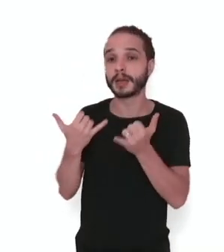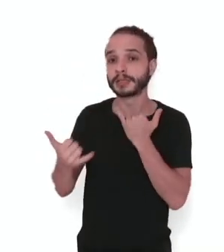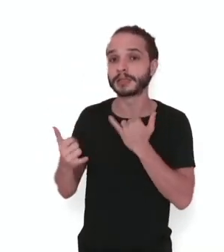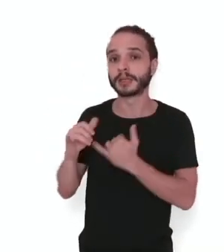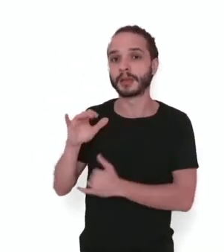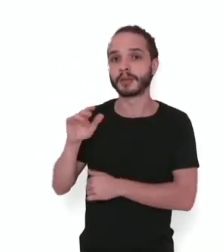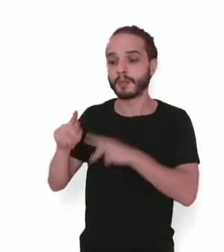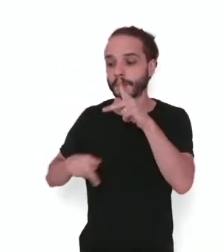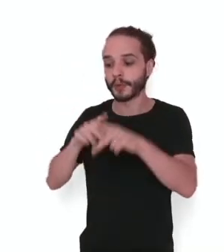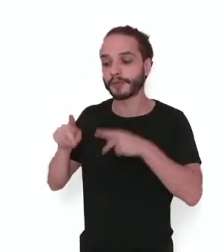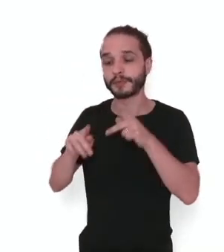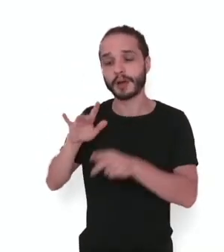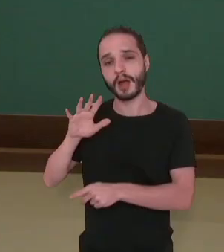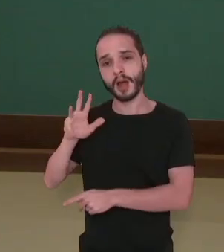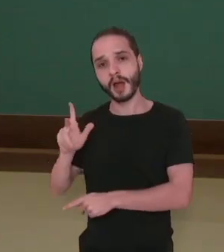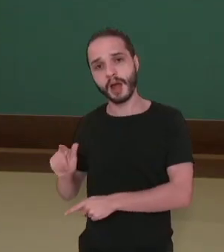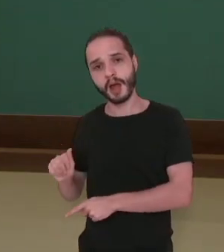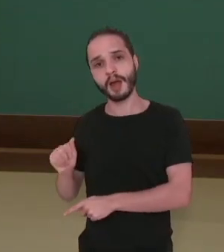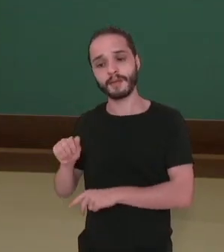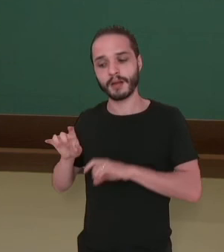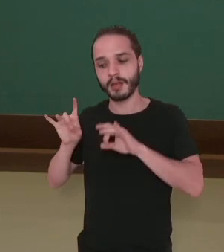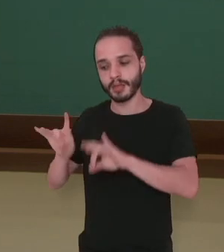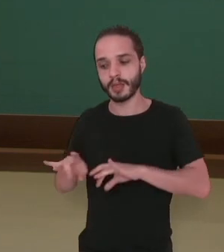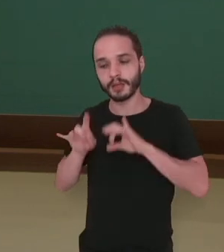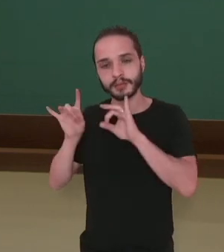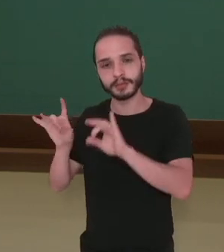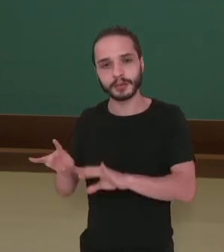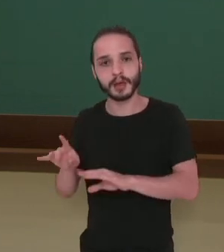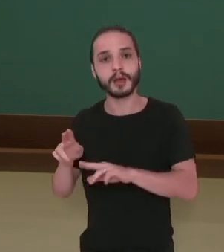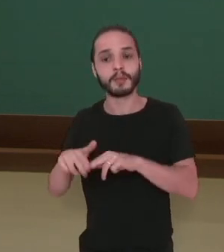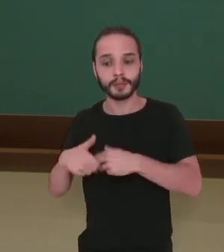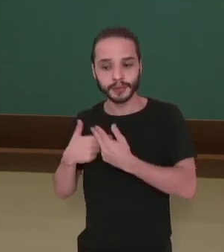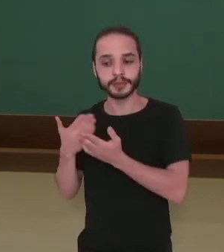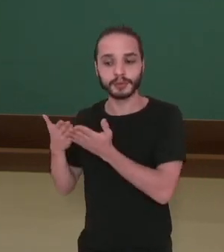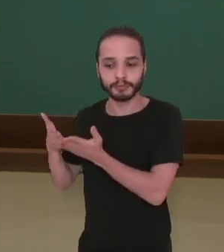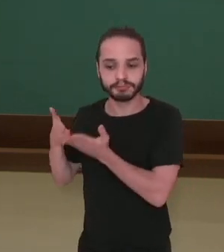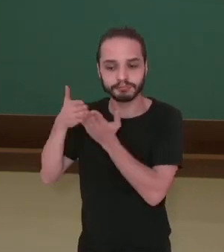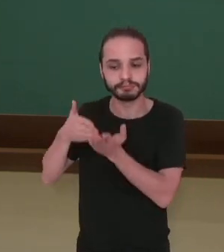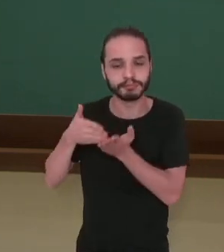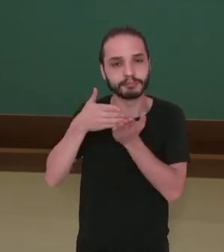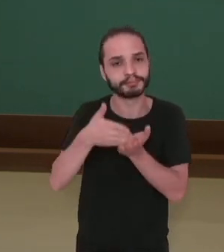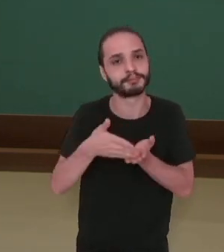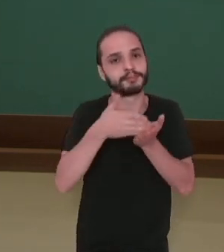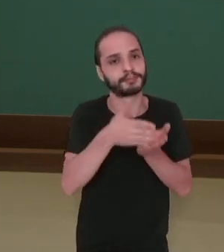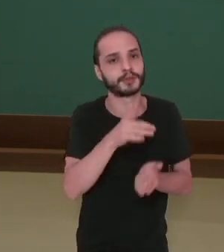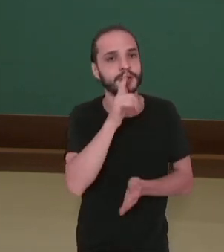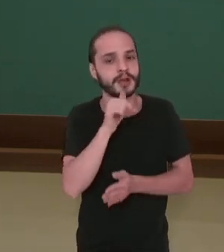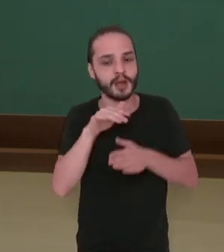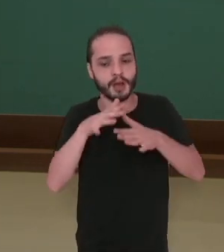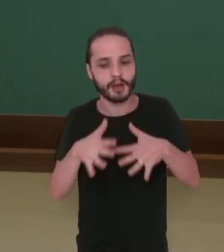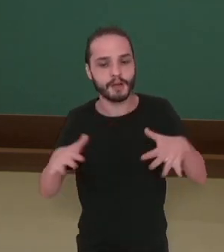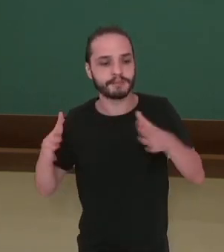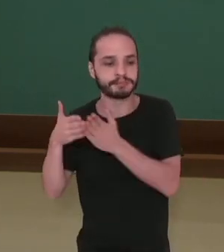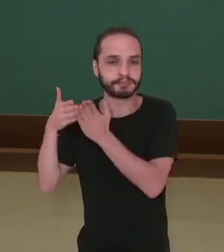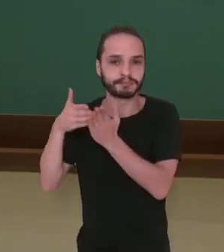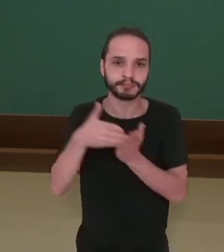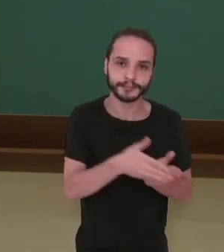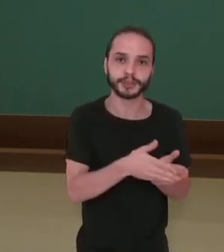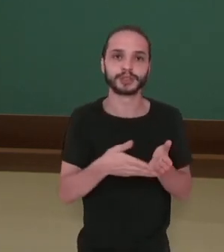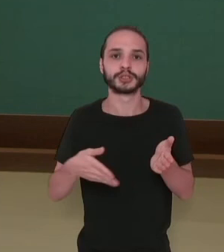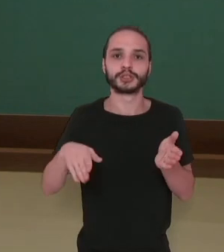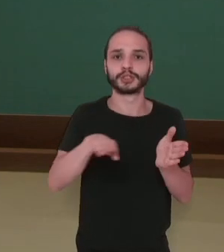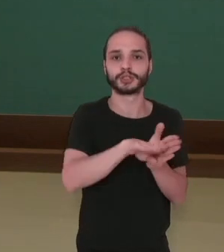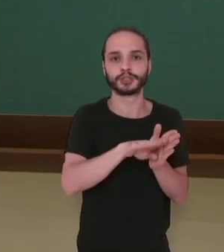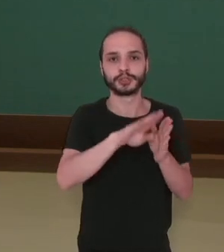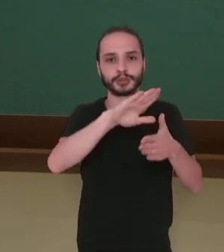e, portanto, teriam chegado aqui atravessando o Oceano Atlântico, né? Então é a última teoria aí a respeito do povoamento da